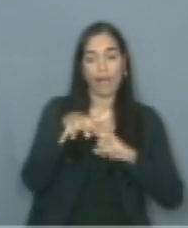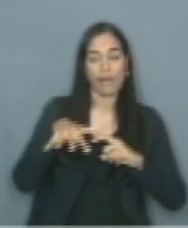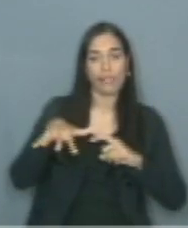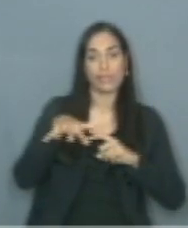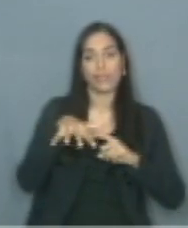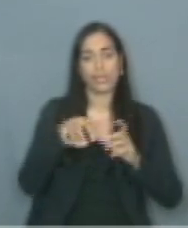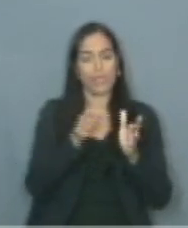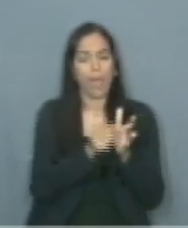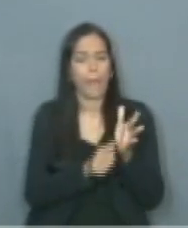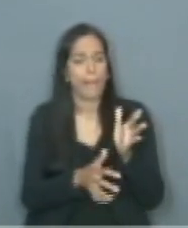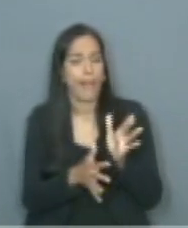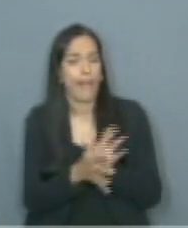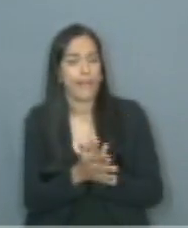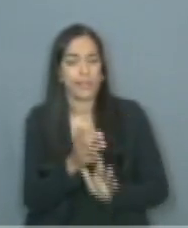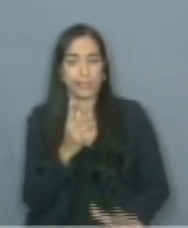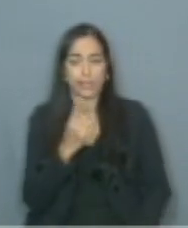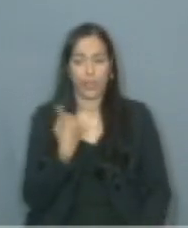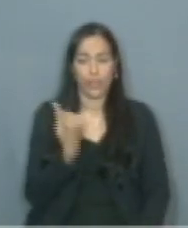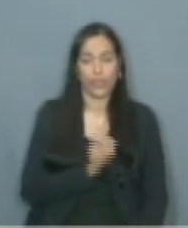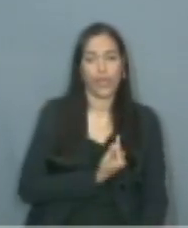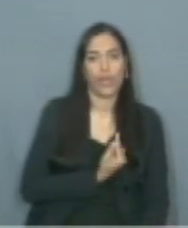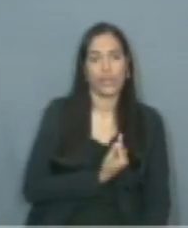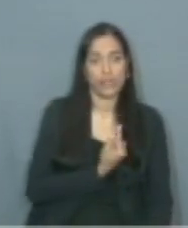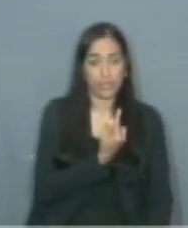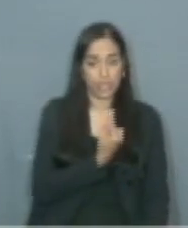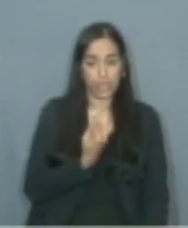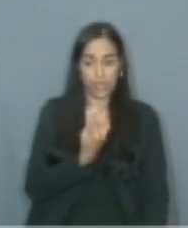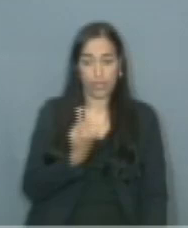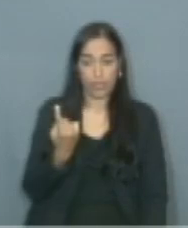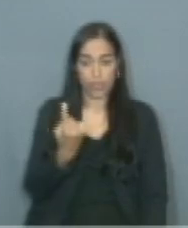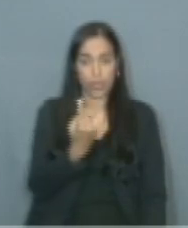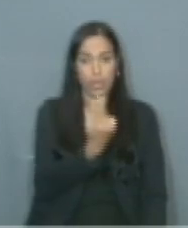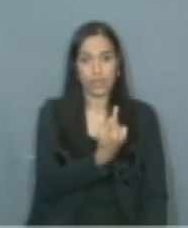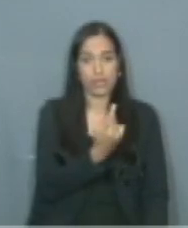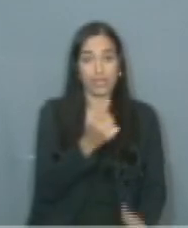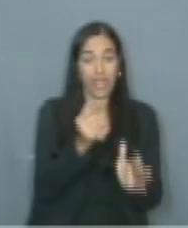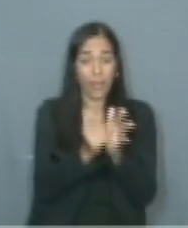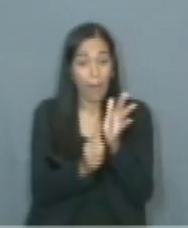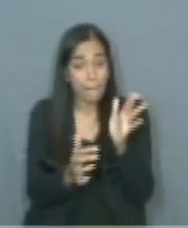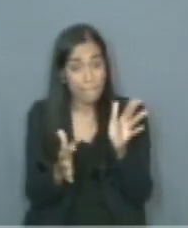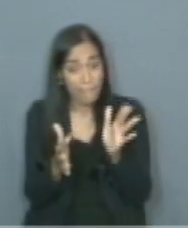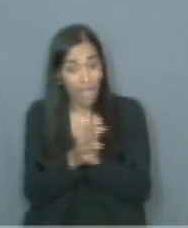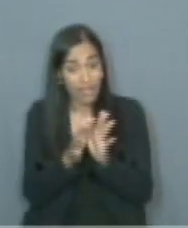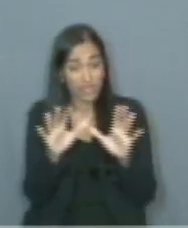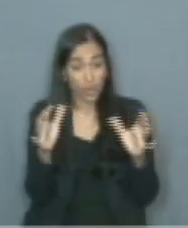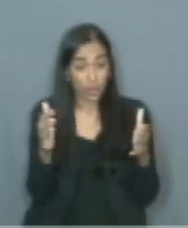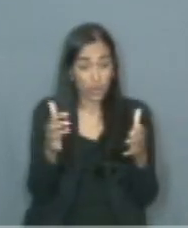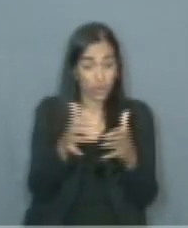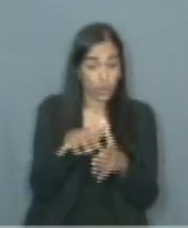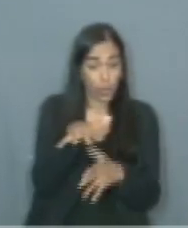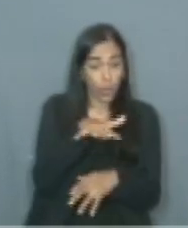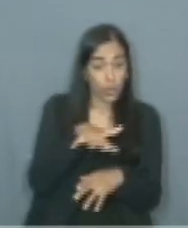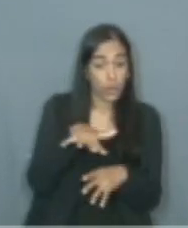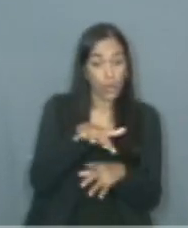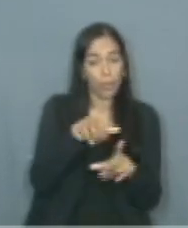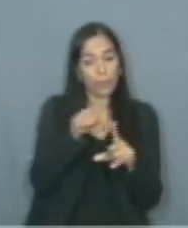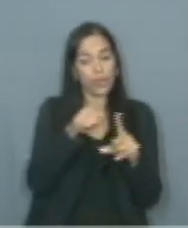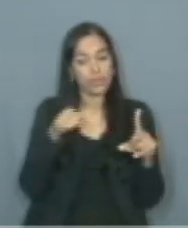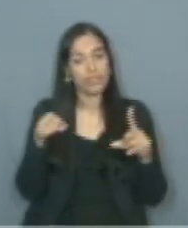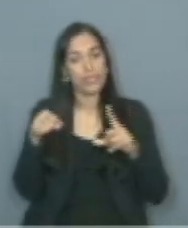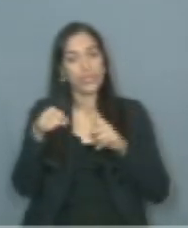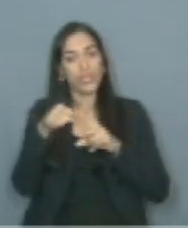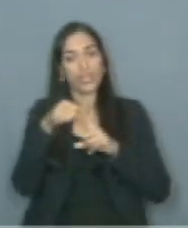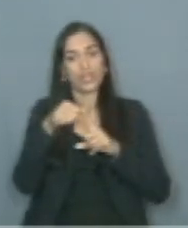ameaça contra um de nós individualizada. É uma ameaça genérica contra todos os